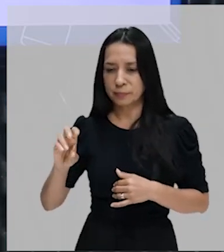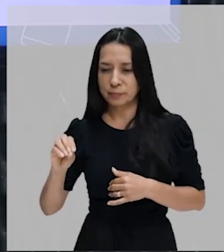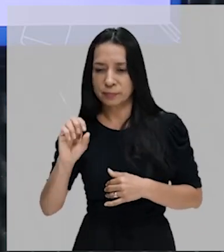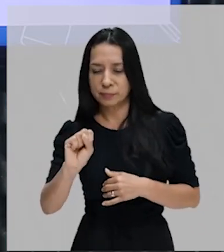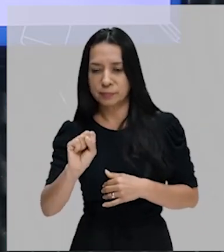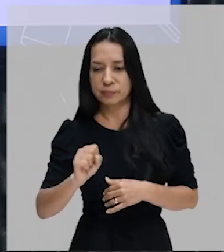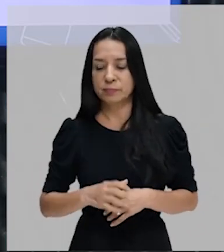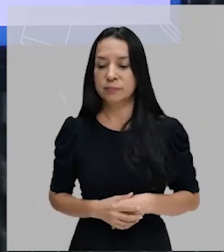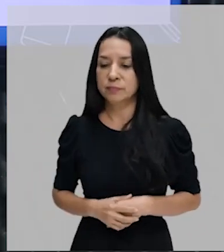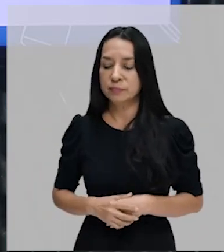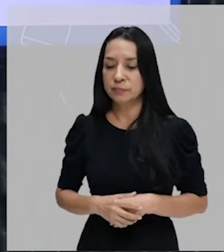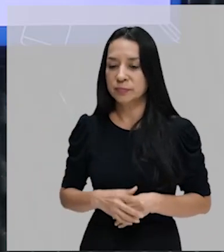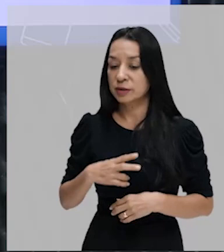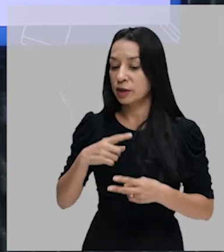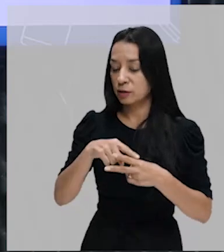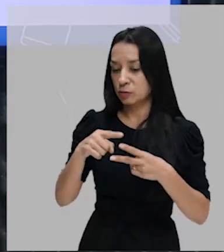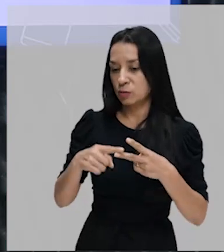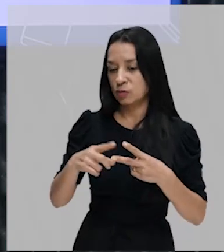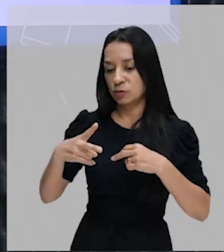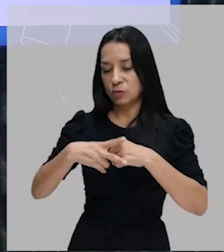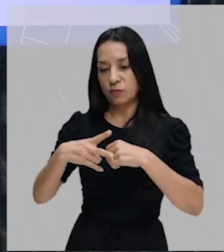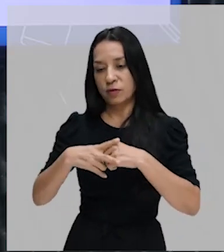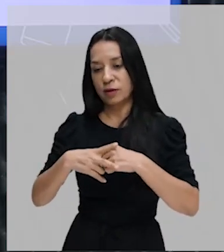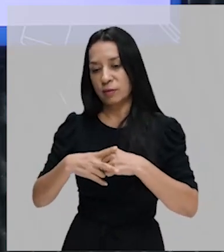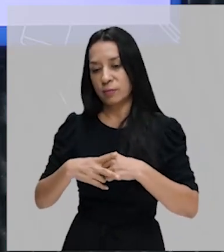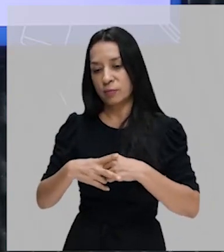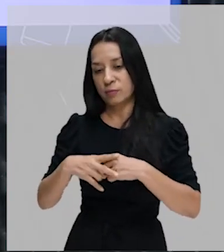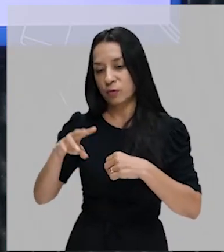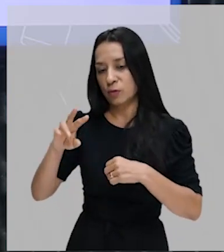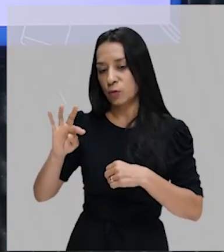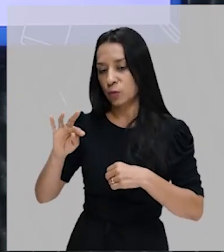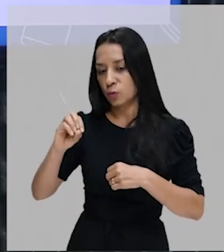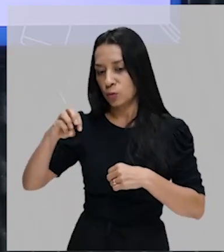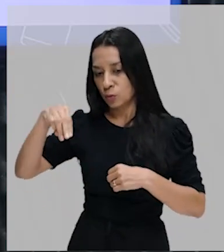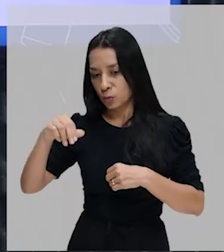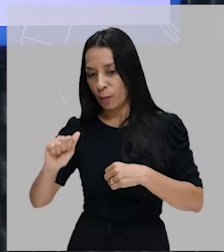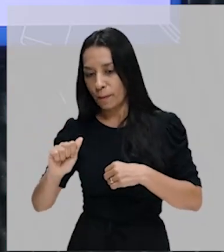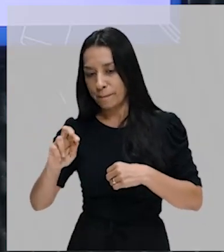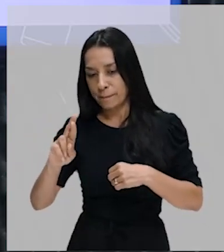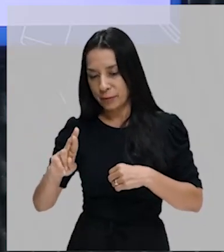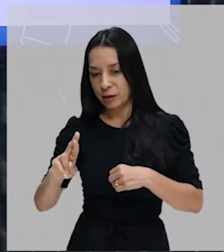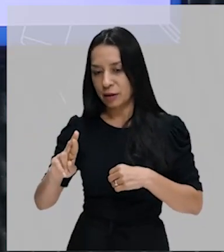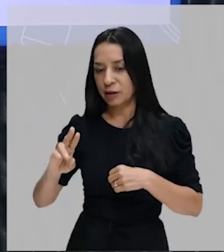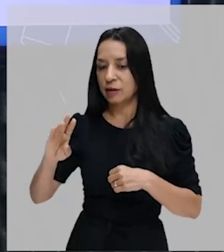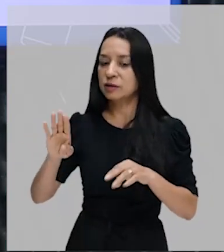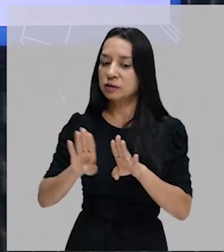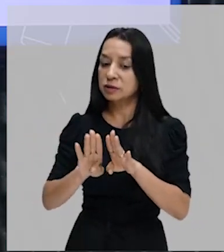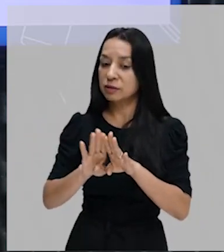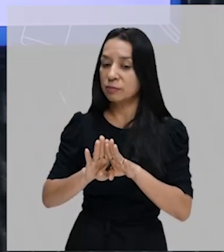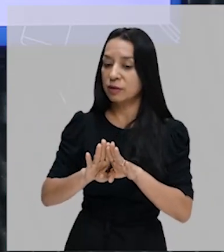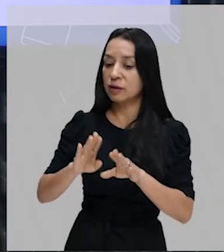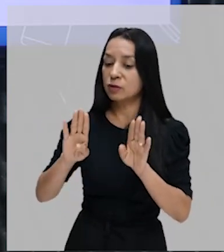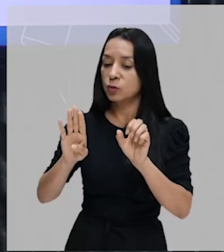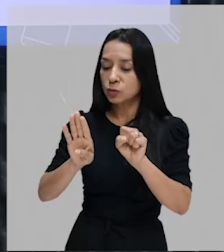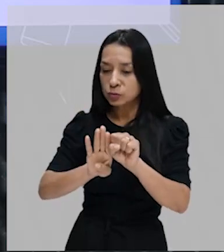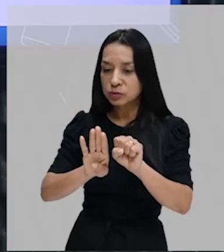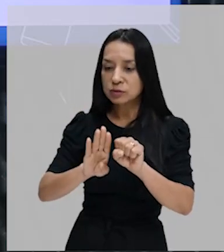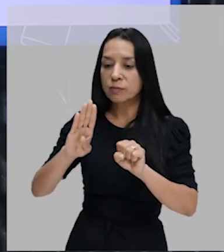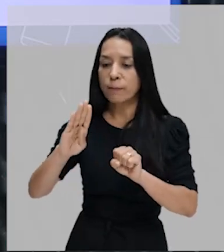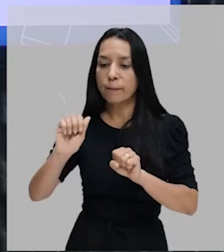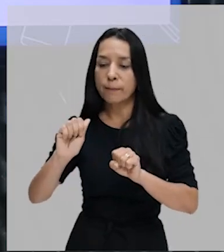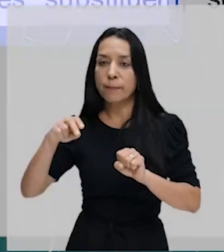tomar, banho. Eu tenho um verbo tomar e banho, tá? Que é o meu substantivo aí.